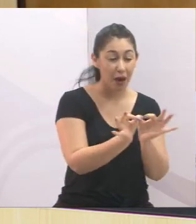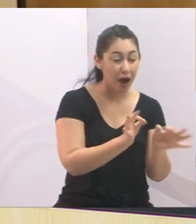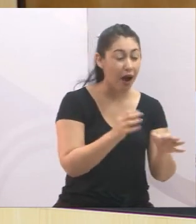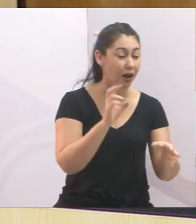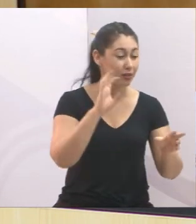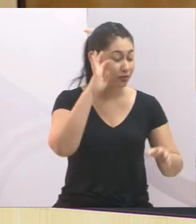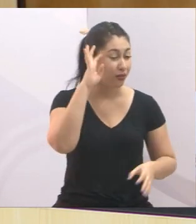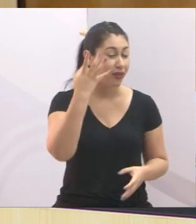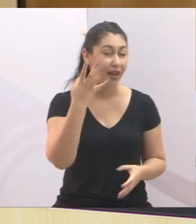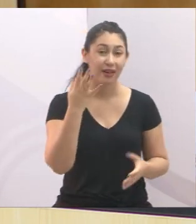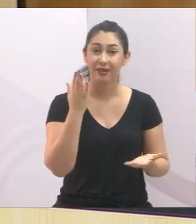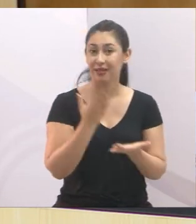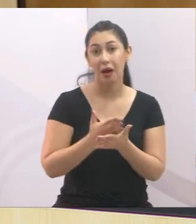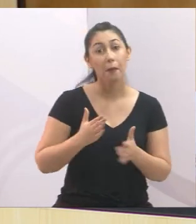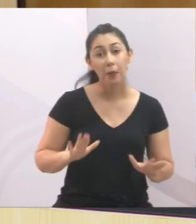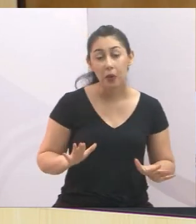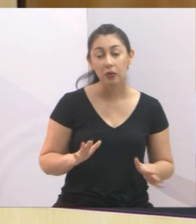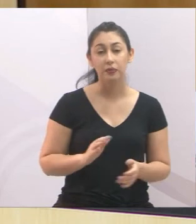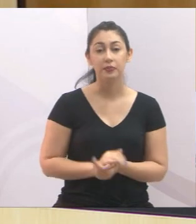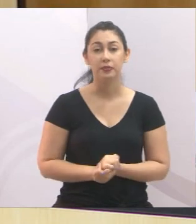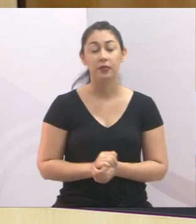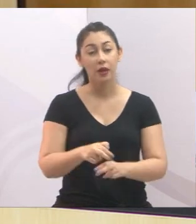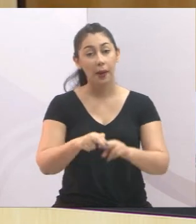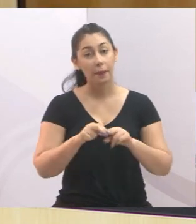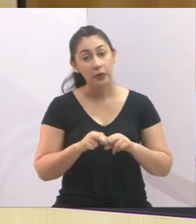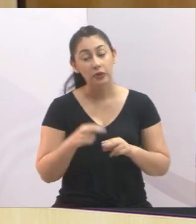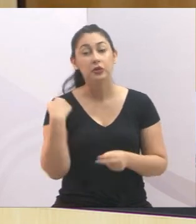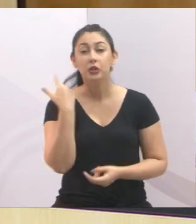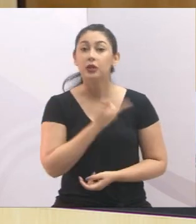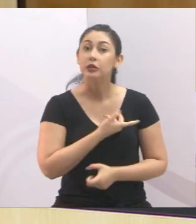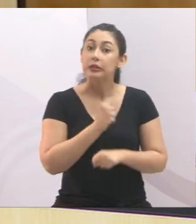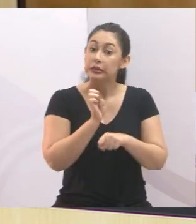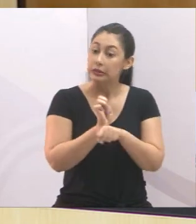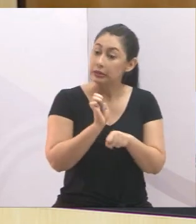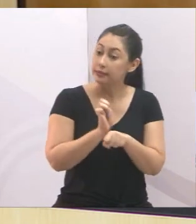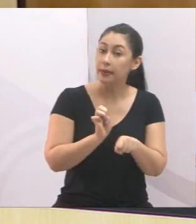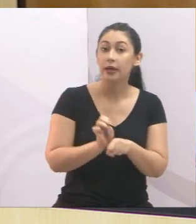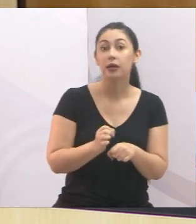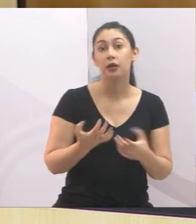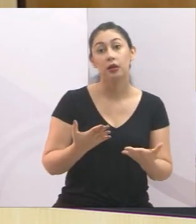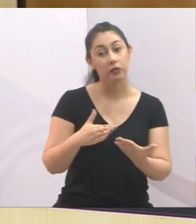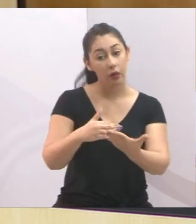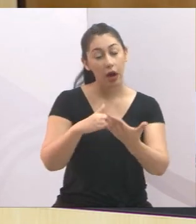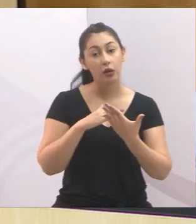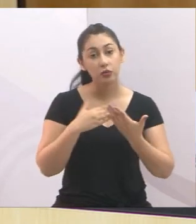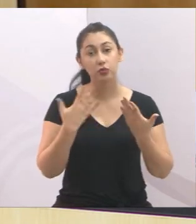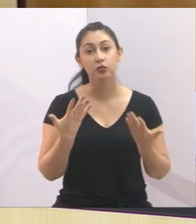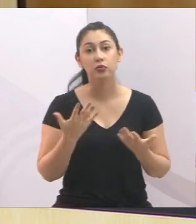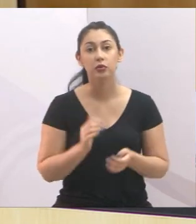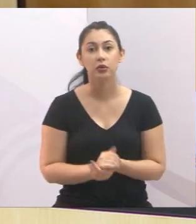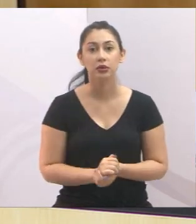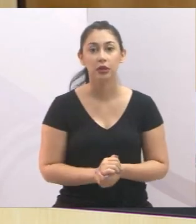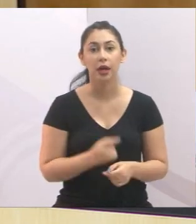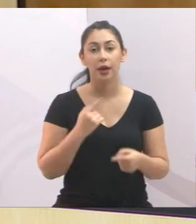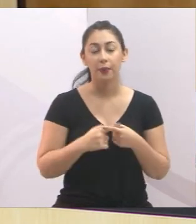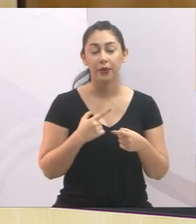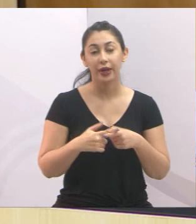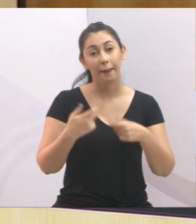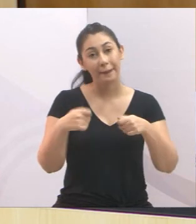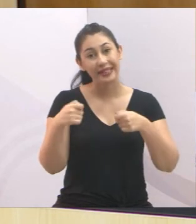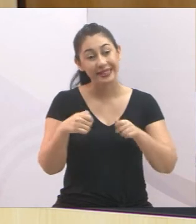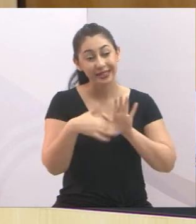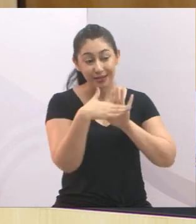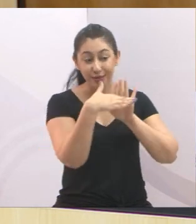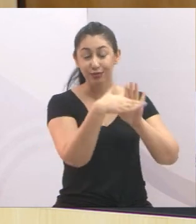Executivo Municipal e Federal. Sendo assim, segue-se aguardando providências para sanar serviços como a entrega de unidades